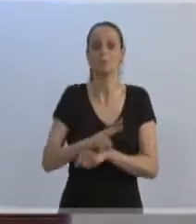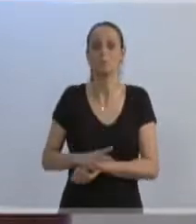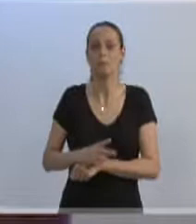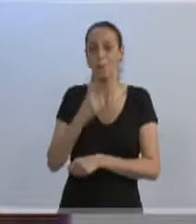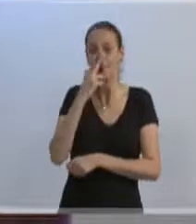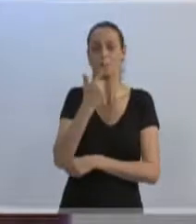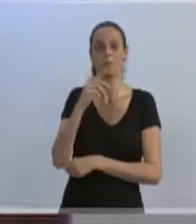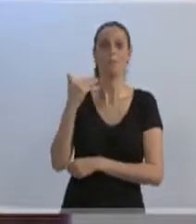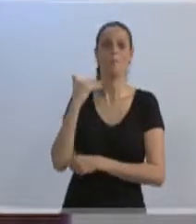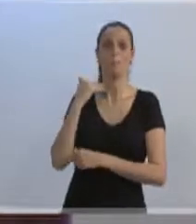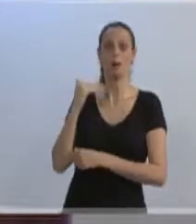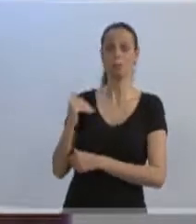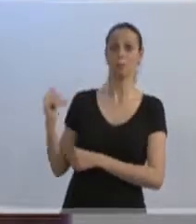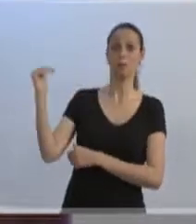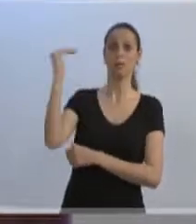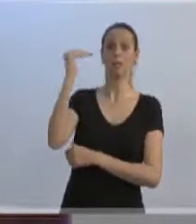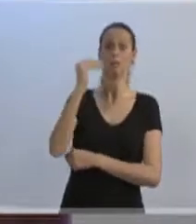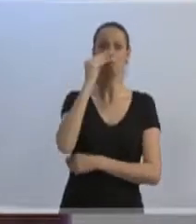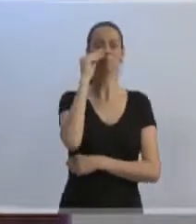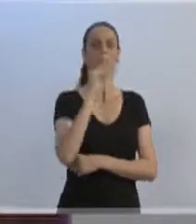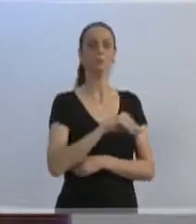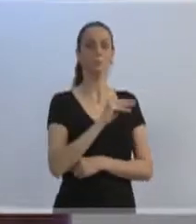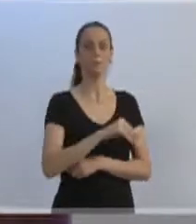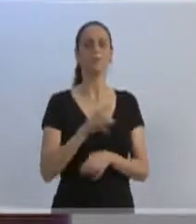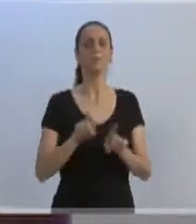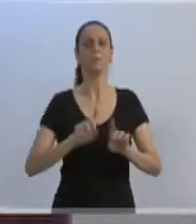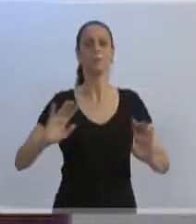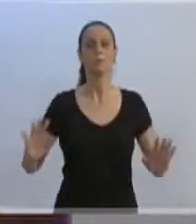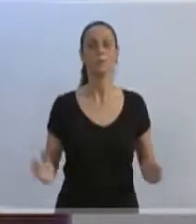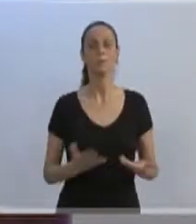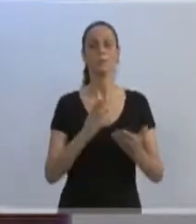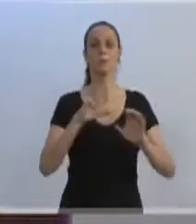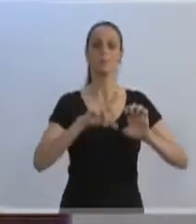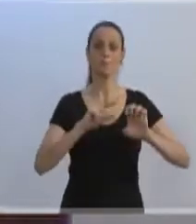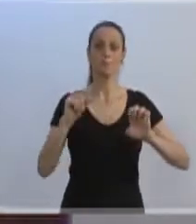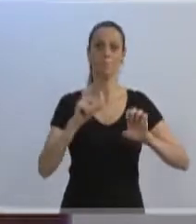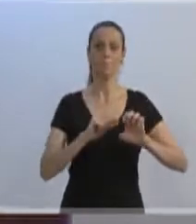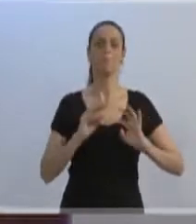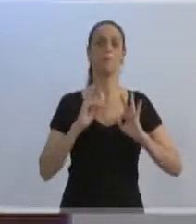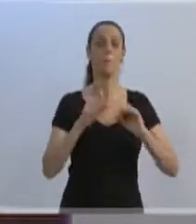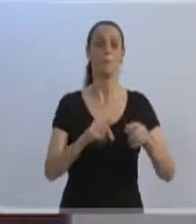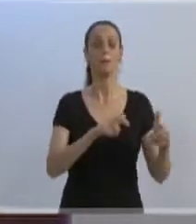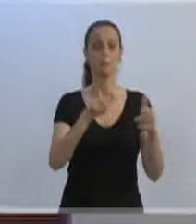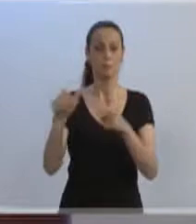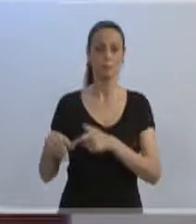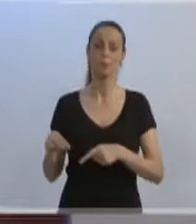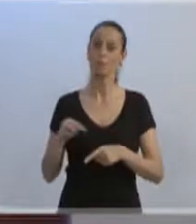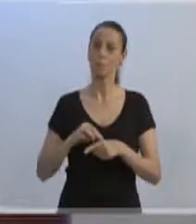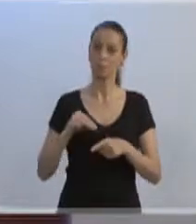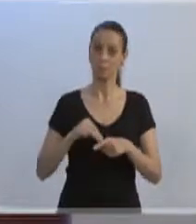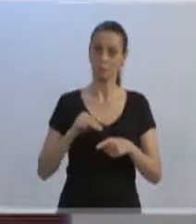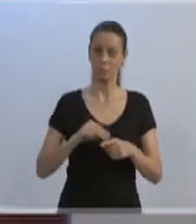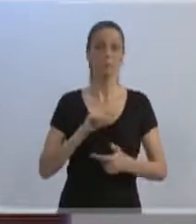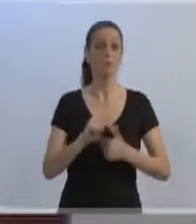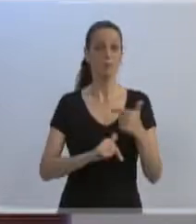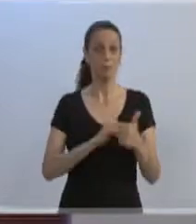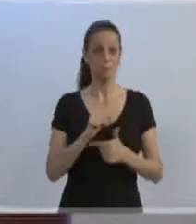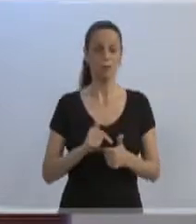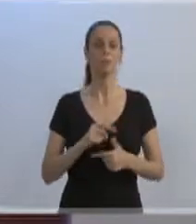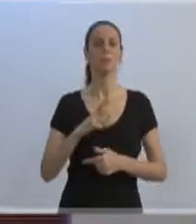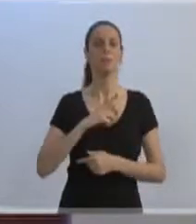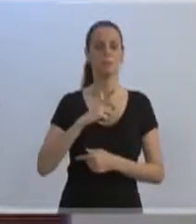e ele estimula o empreendedorismo na cidade de blumenau em todos os municípios em que ele atua de forma